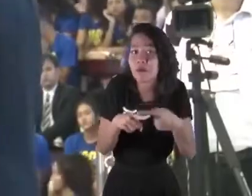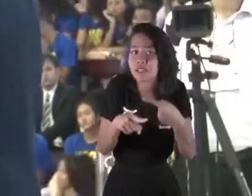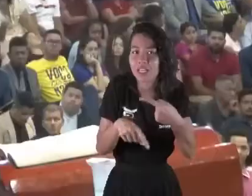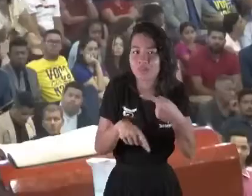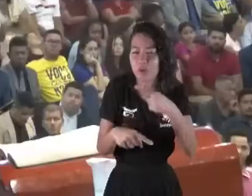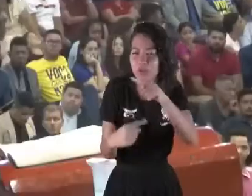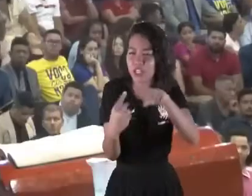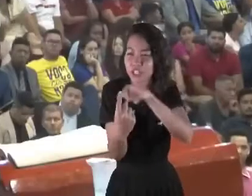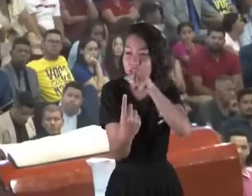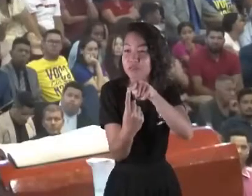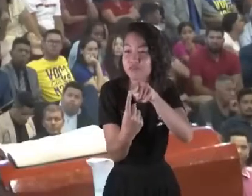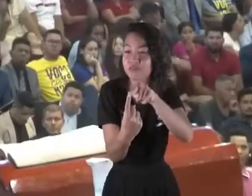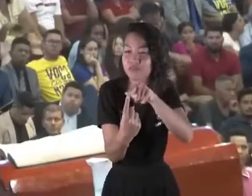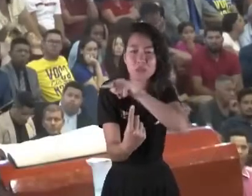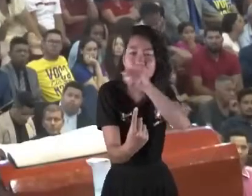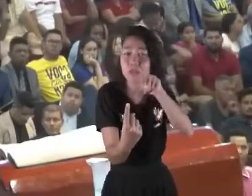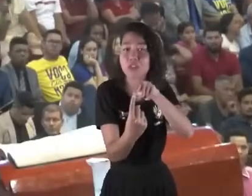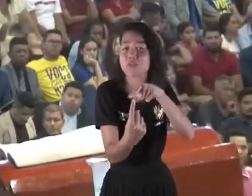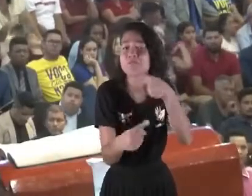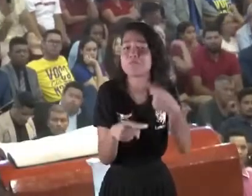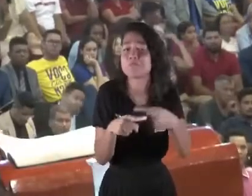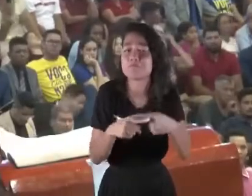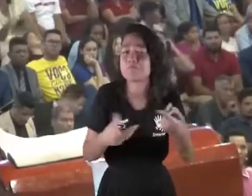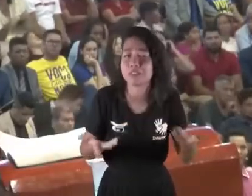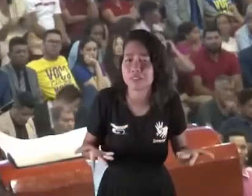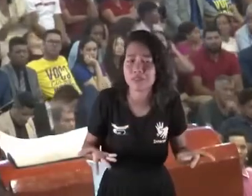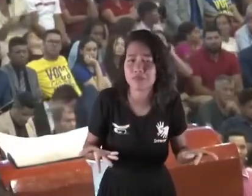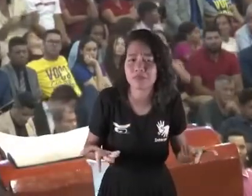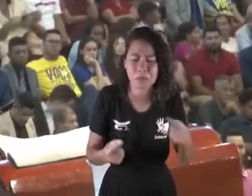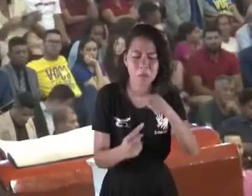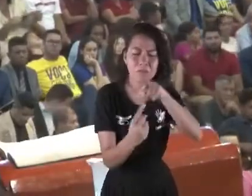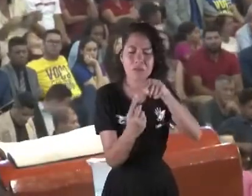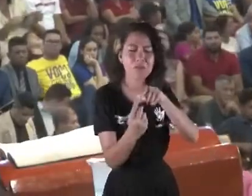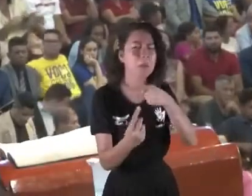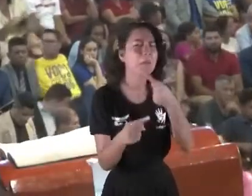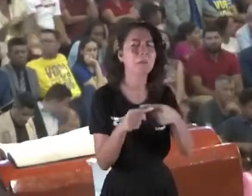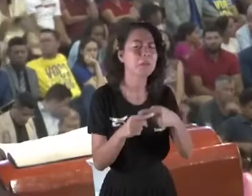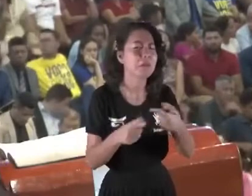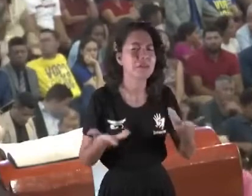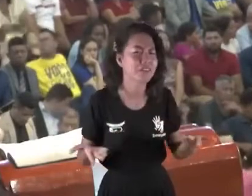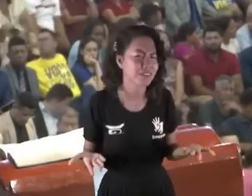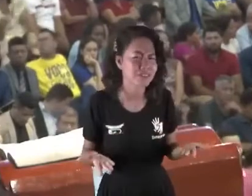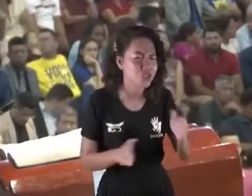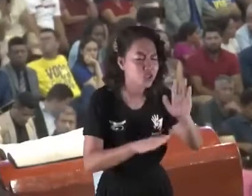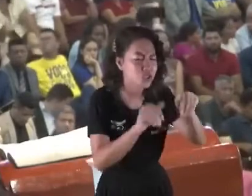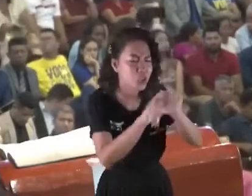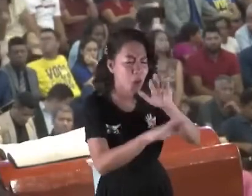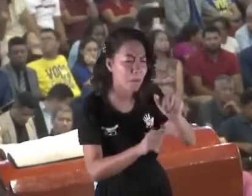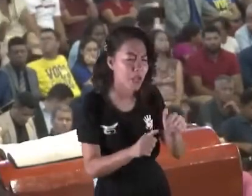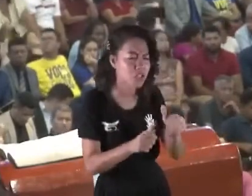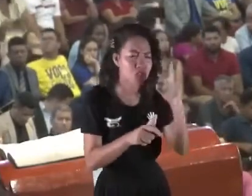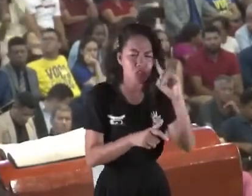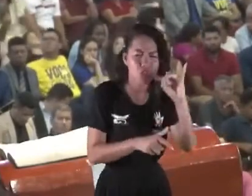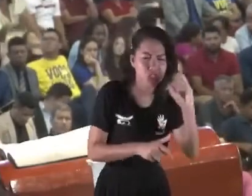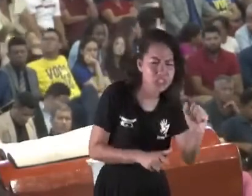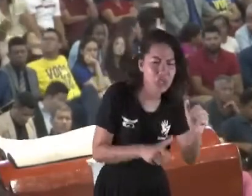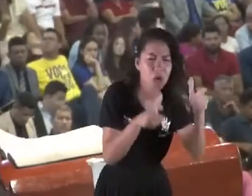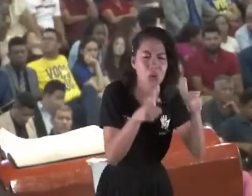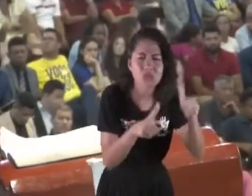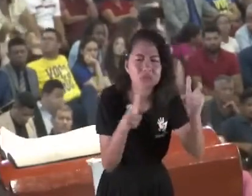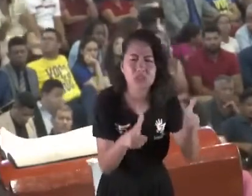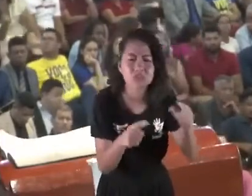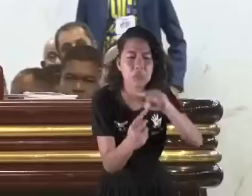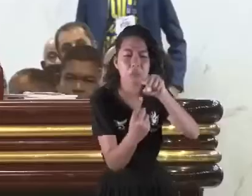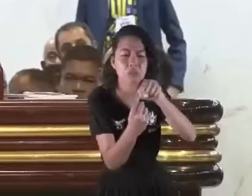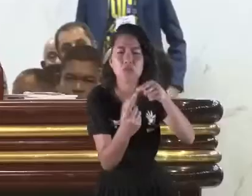Pastor, então para quê? Toda chamada tem um quando, e toda